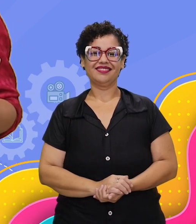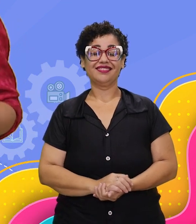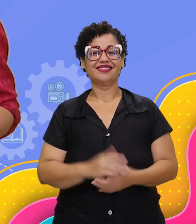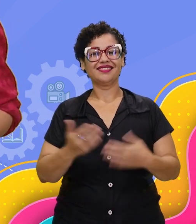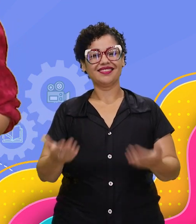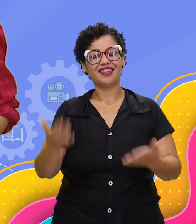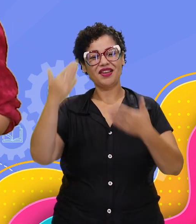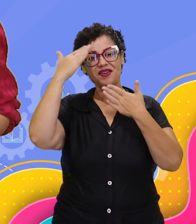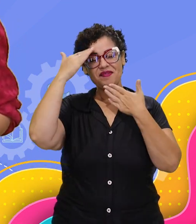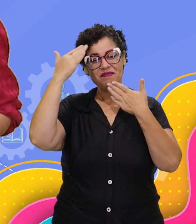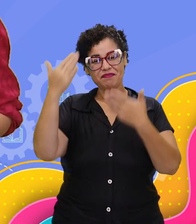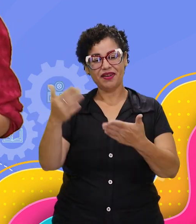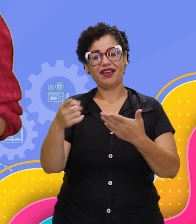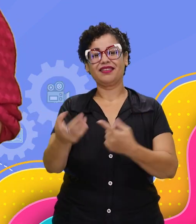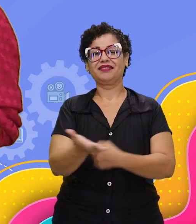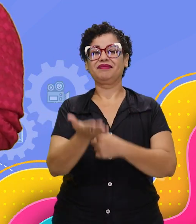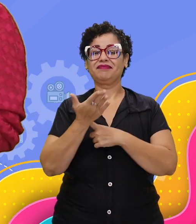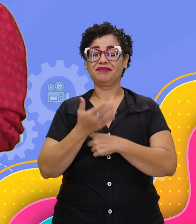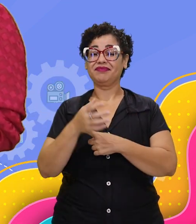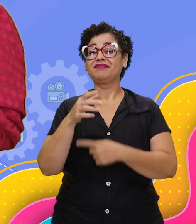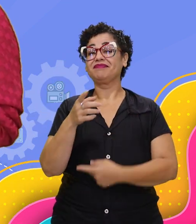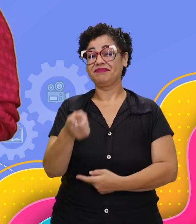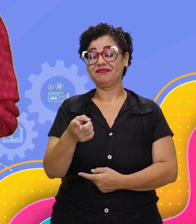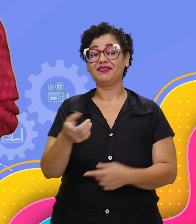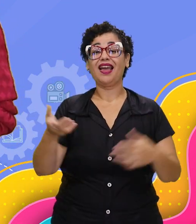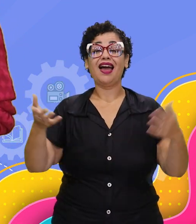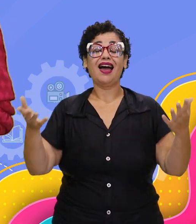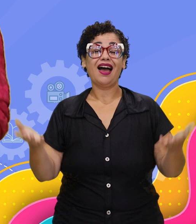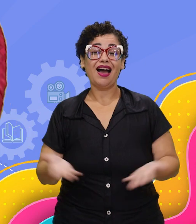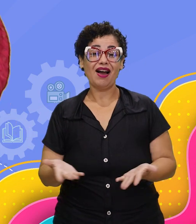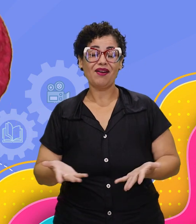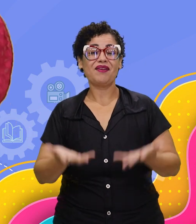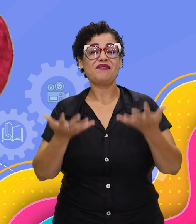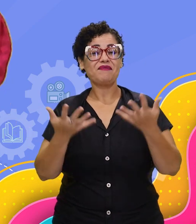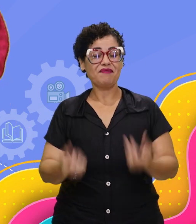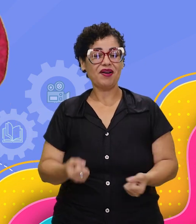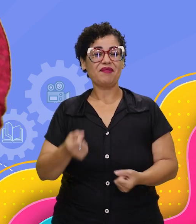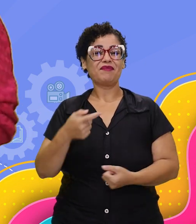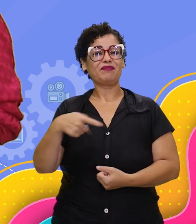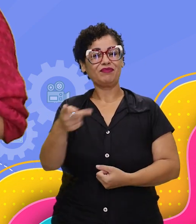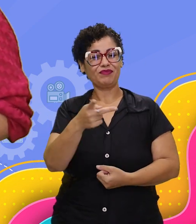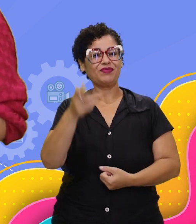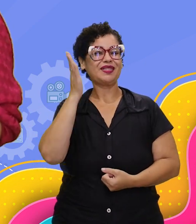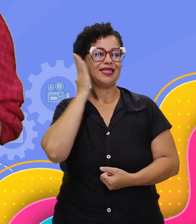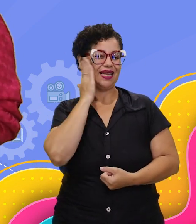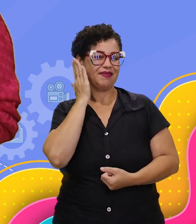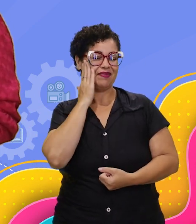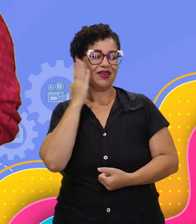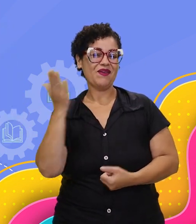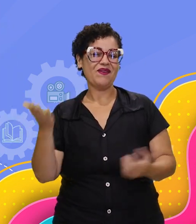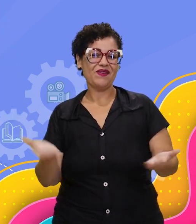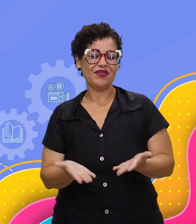Obrigada pela colaboração, Fernanda. E agora, vamos com o Você Sabia de hoje.